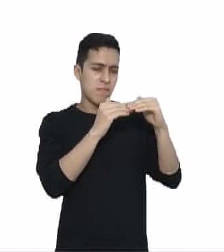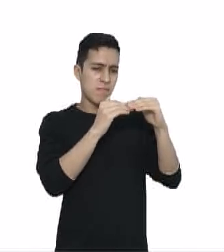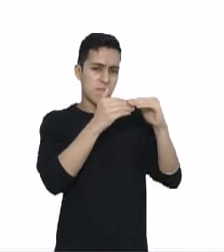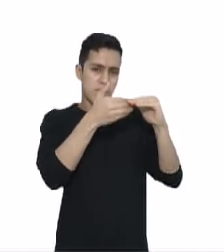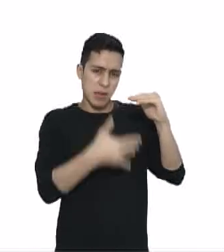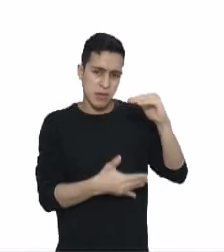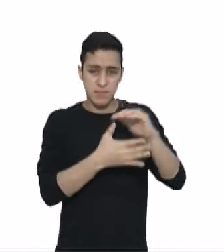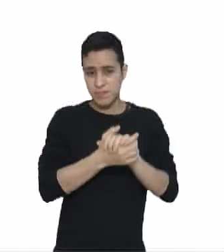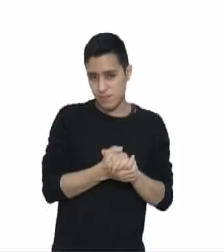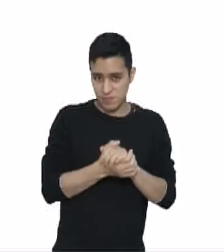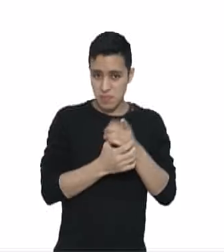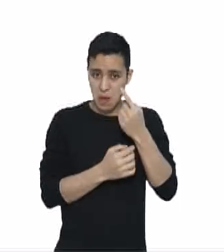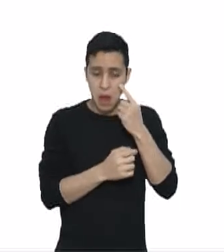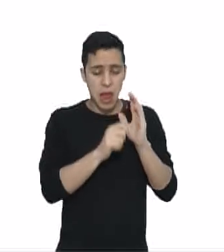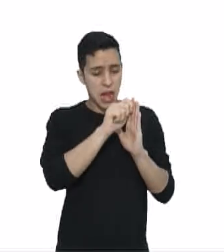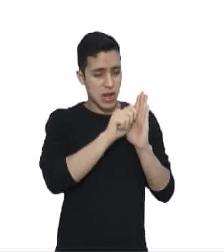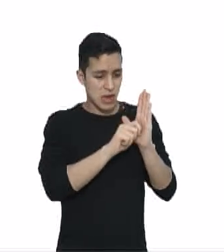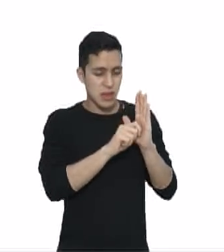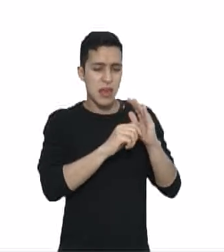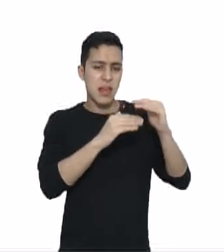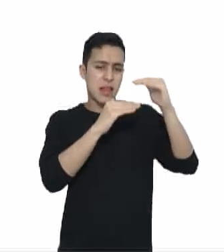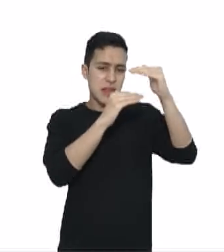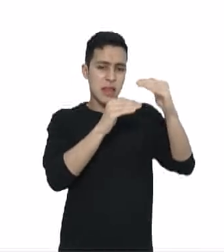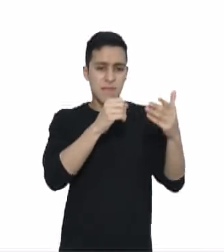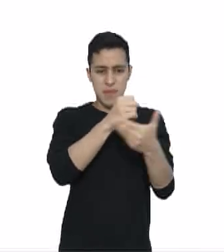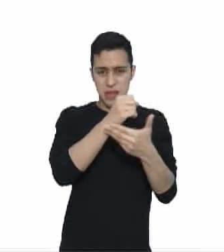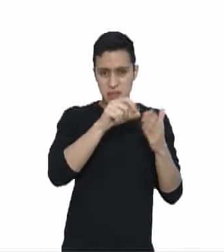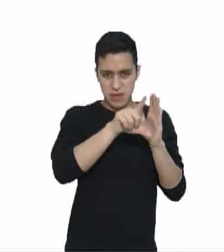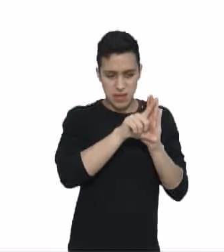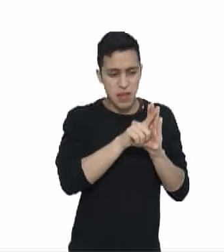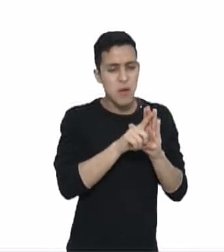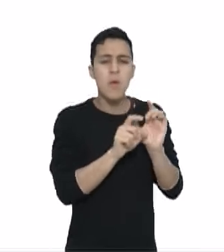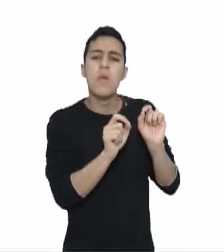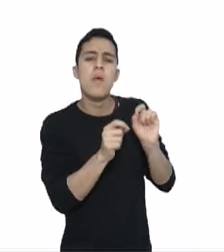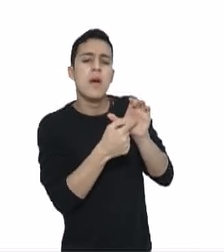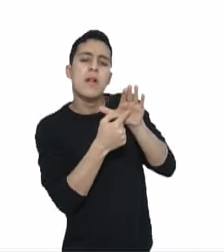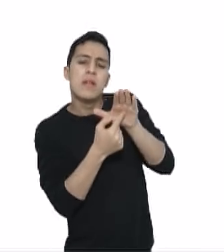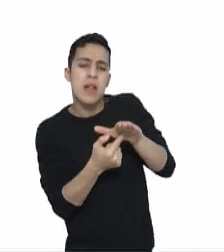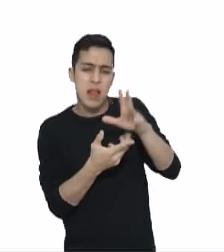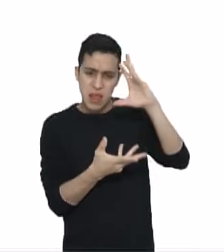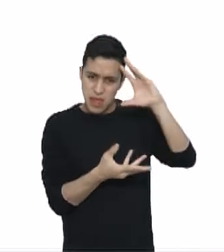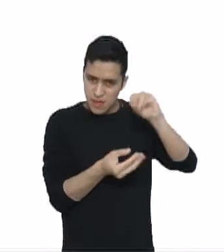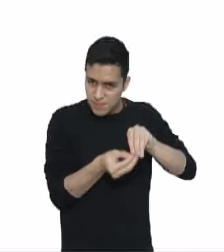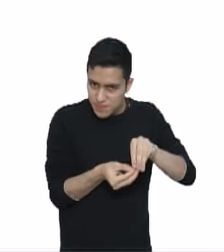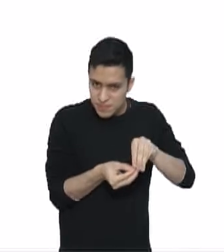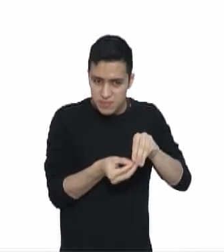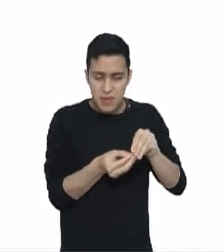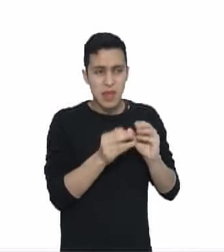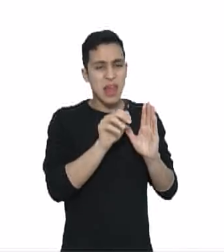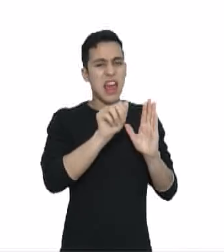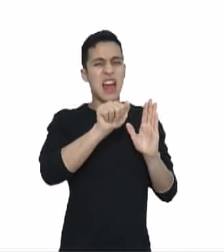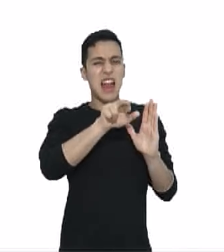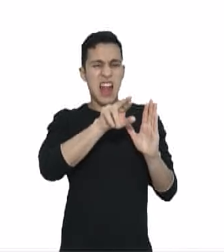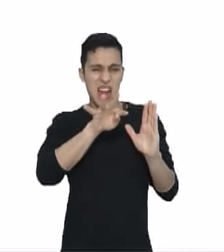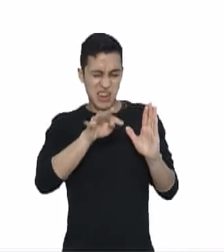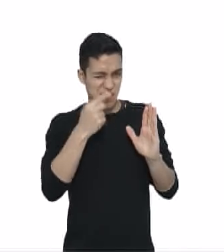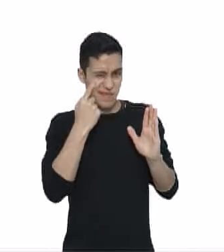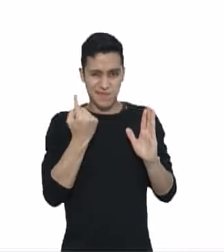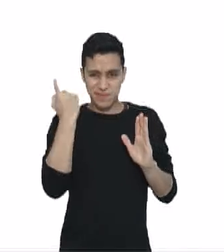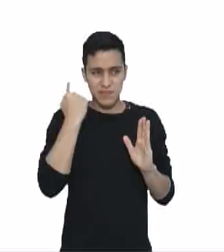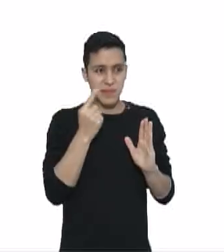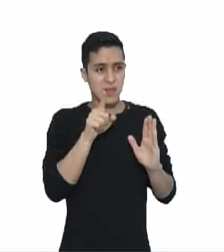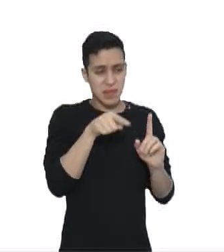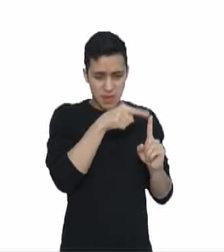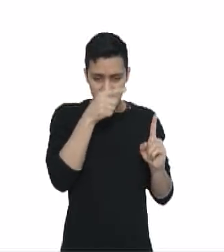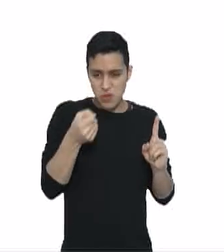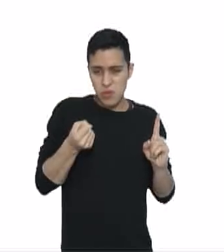O artigo é a subseção básica da lei e é indicado pela abreviação art, seguida de